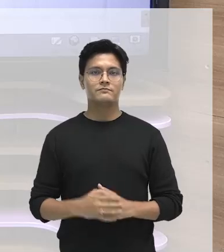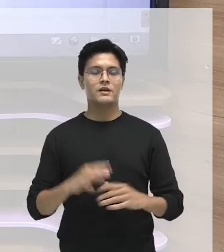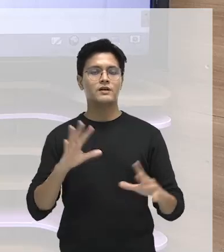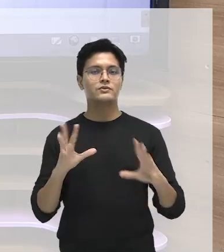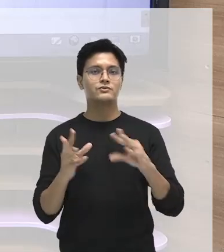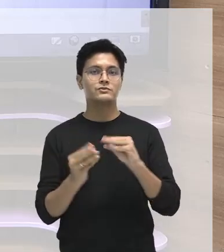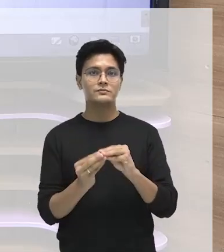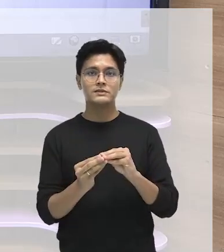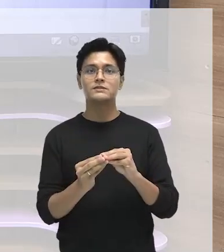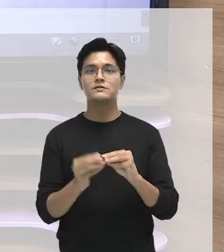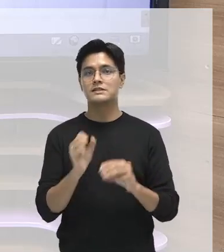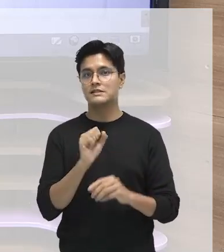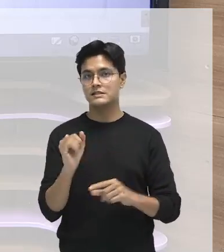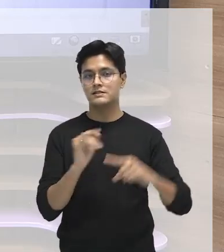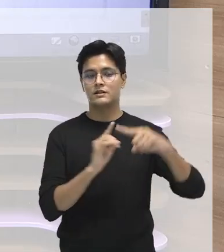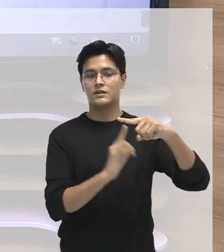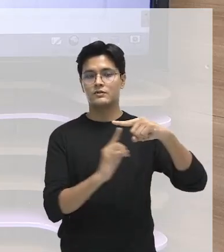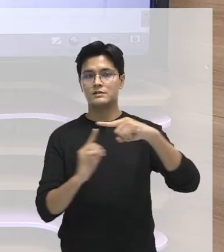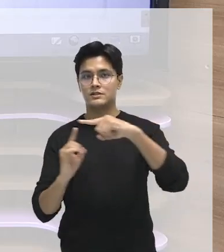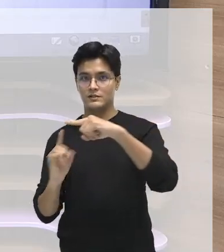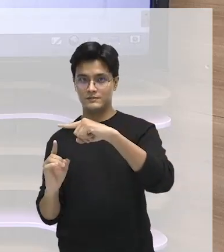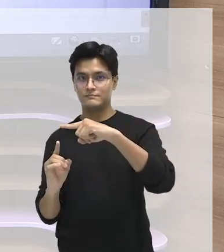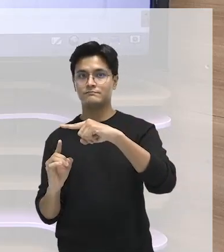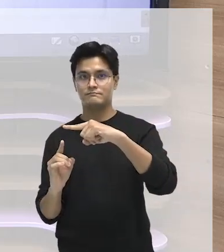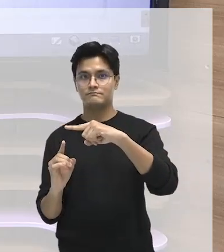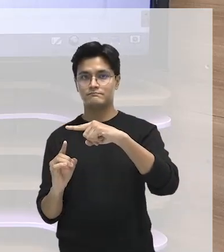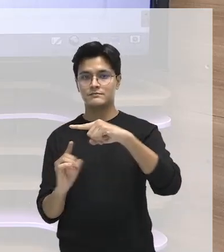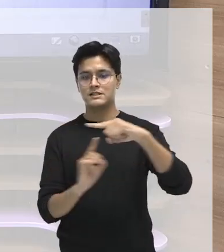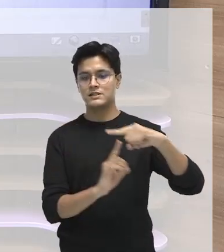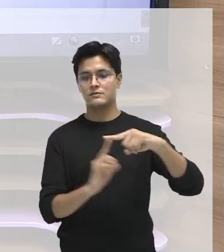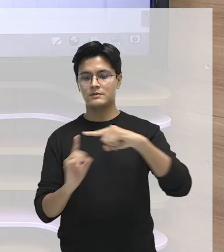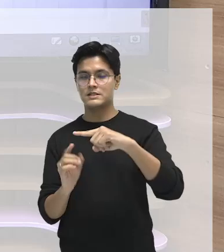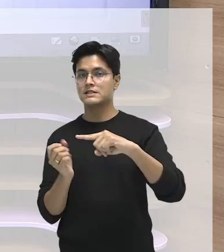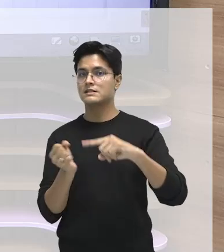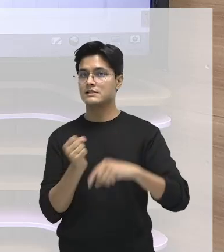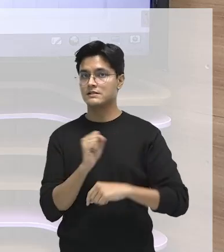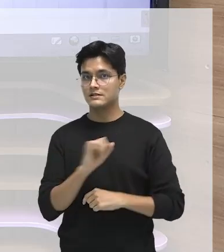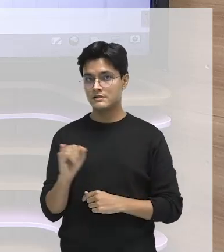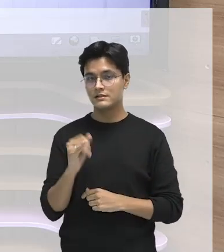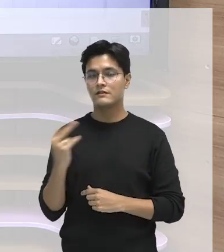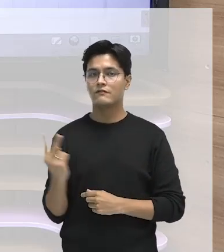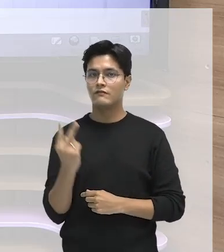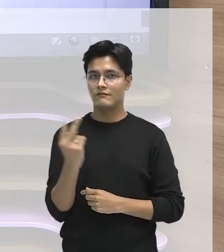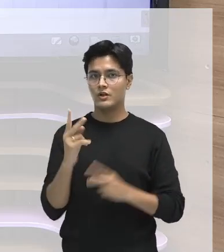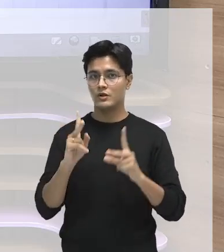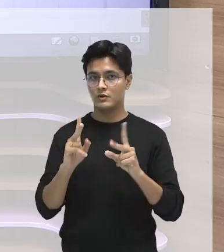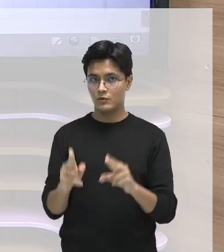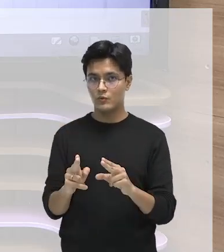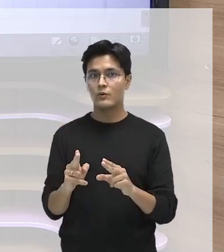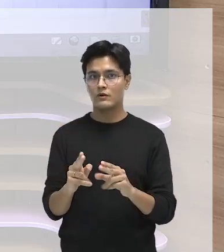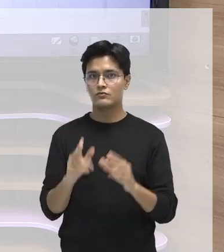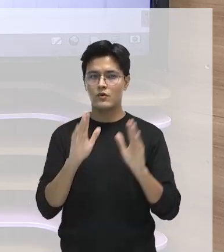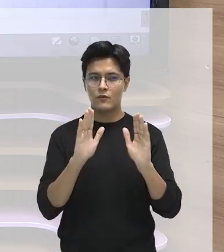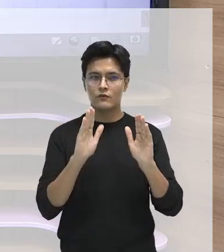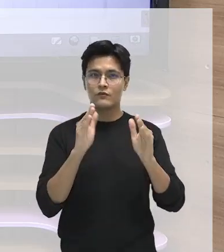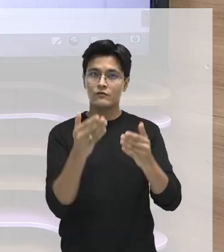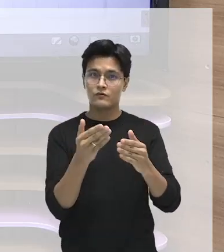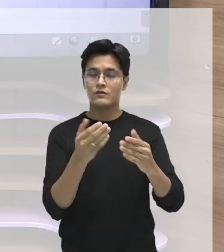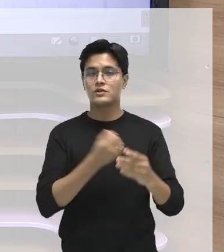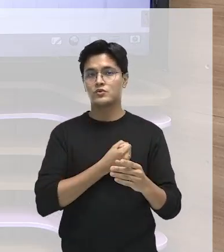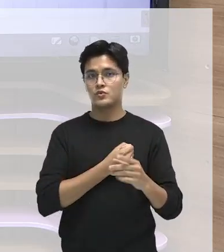resumindo, quando os denominadores, a parte de baixo da fração, forem iguais, aí você vai olhar os números de cima. Os números que